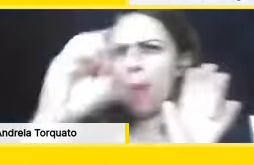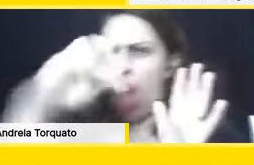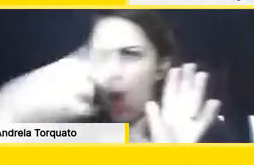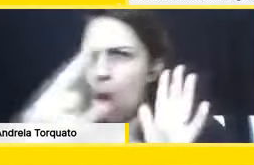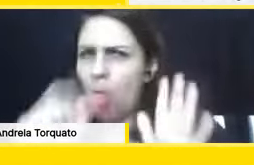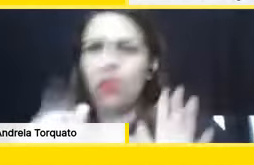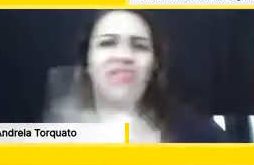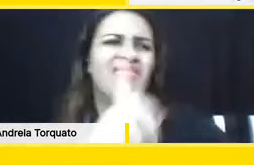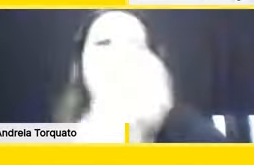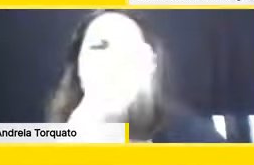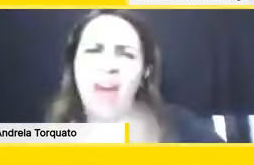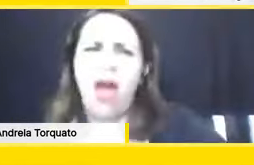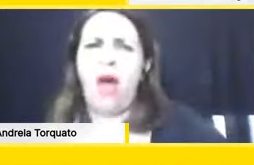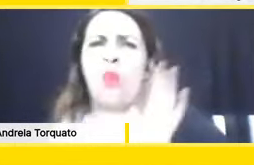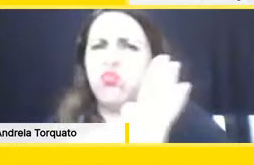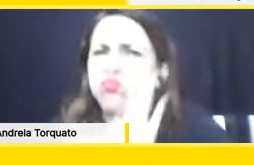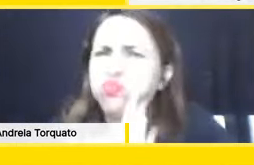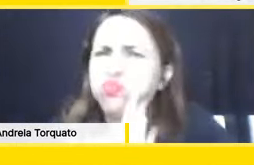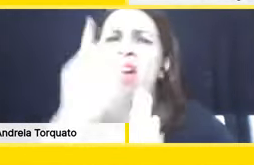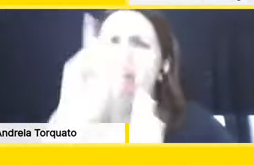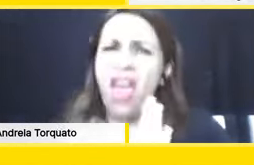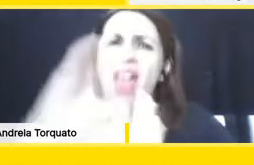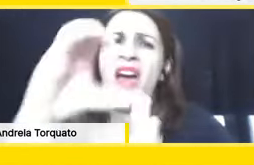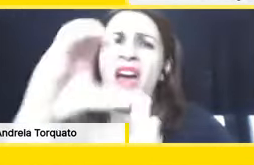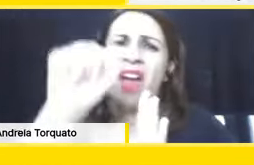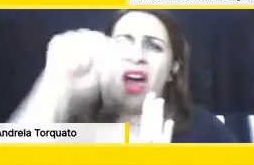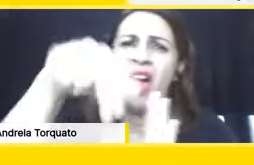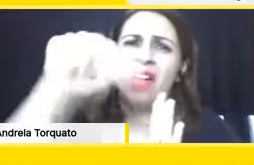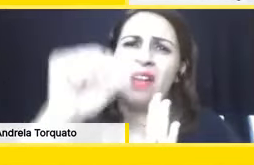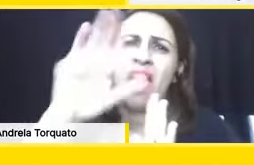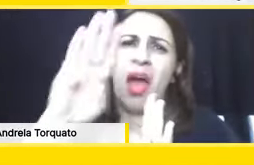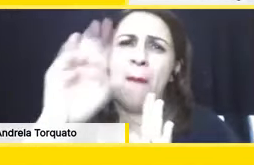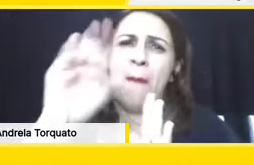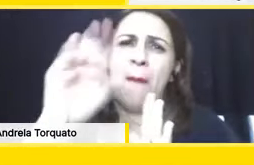e que deu origem, certo? E que deu origem